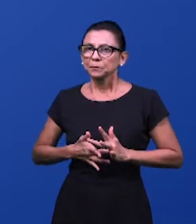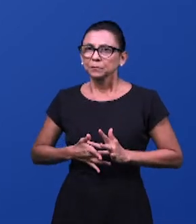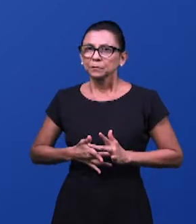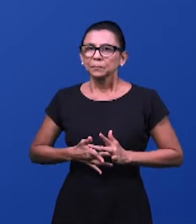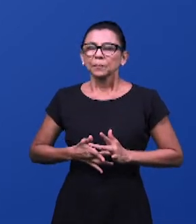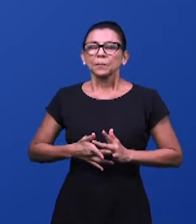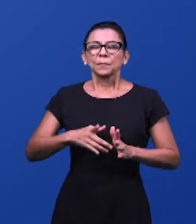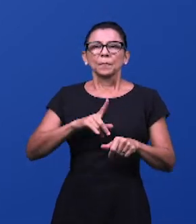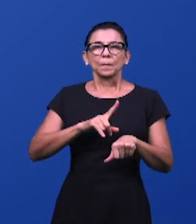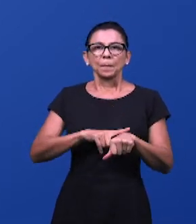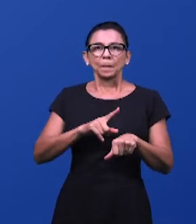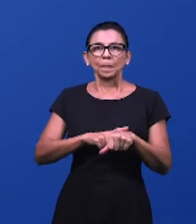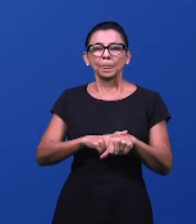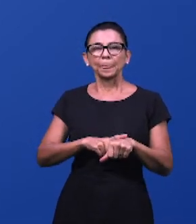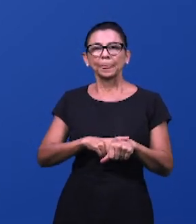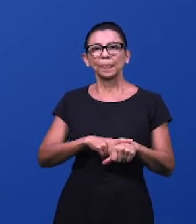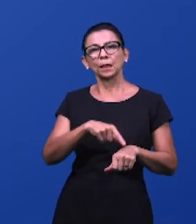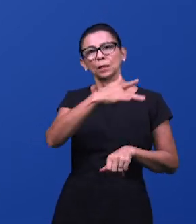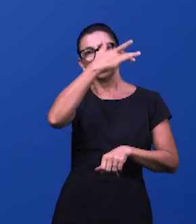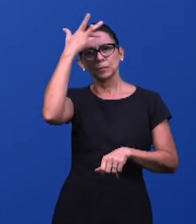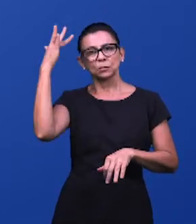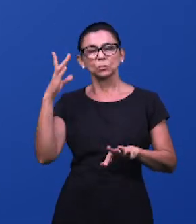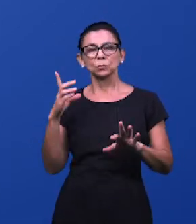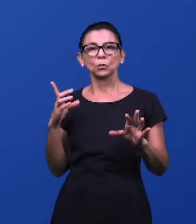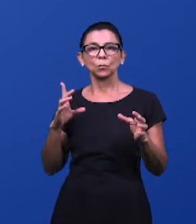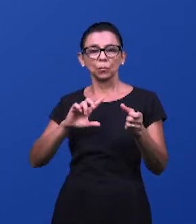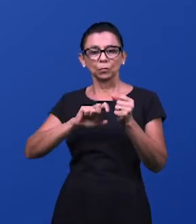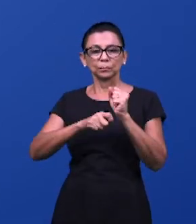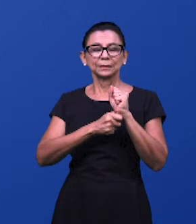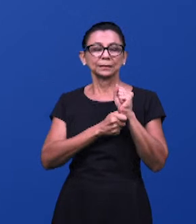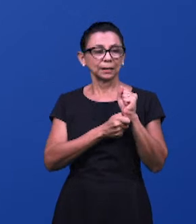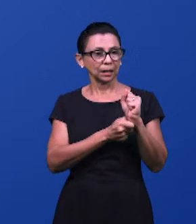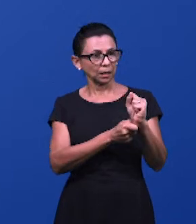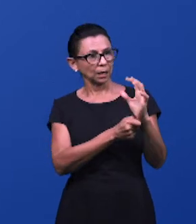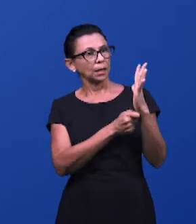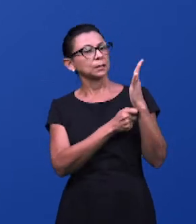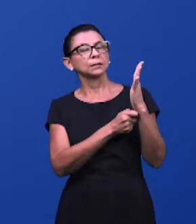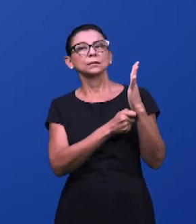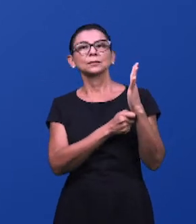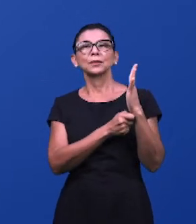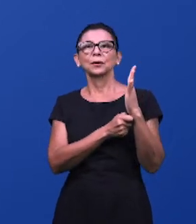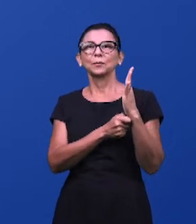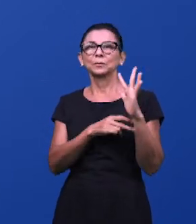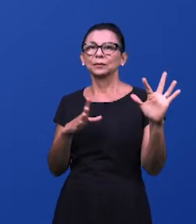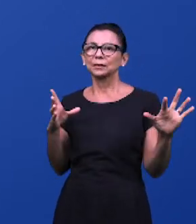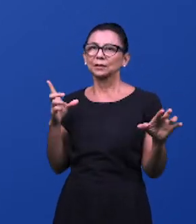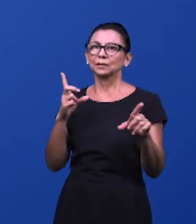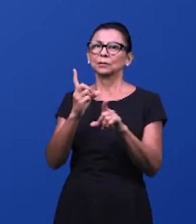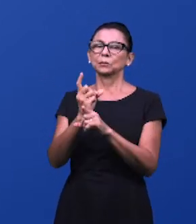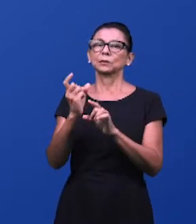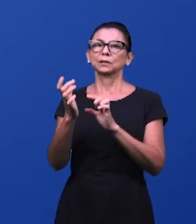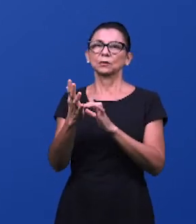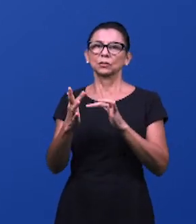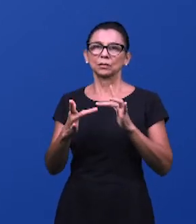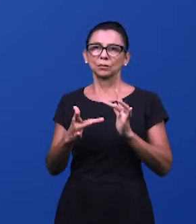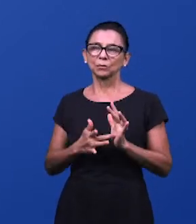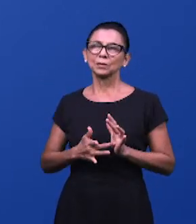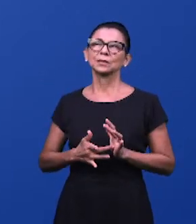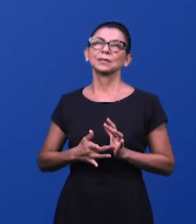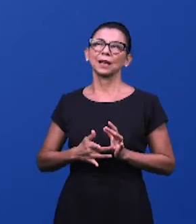o homem encontra o mistério. É quando ele encontra a pérola de grande valor. E ele volta